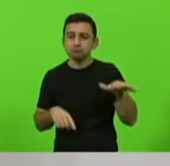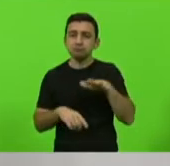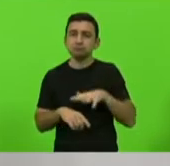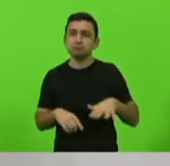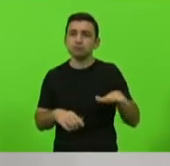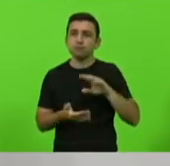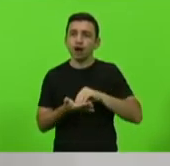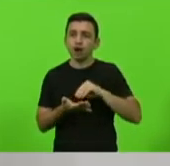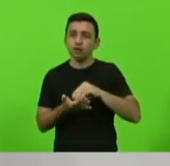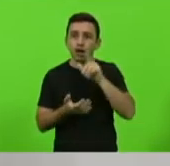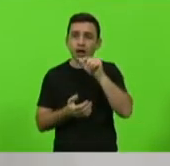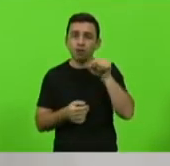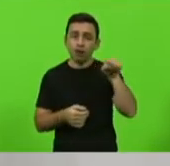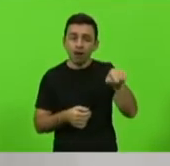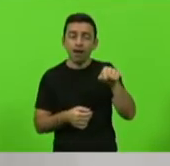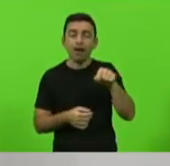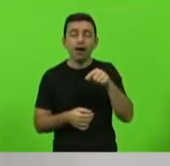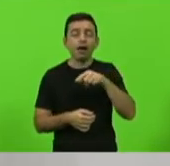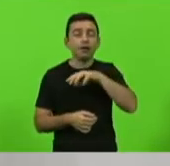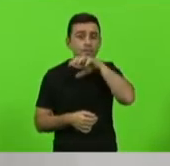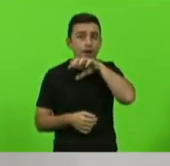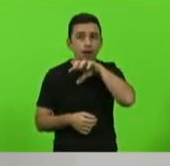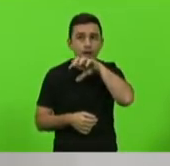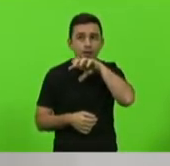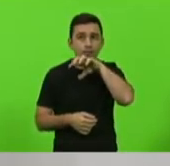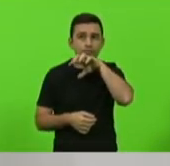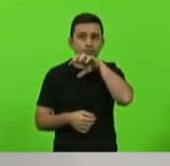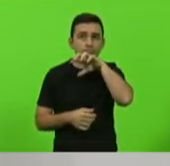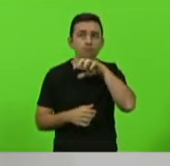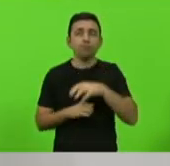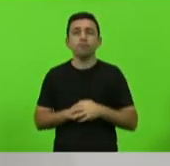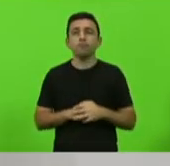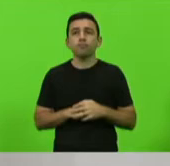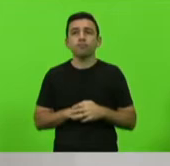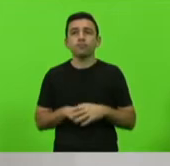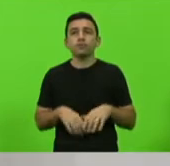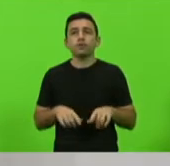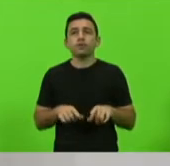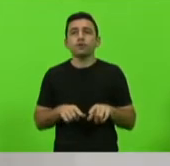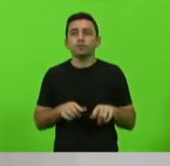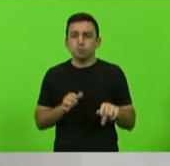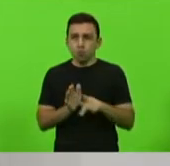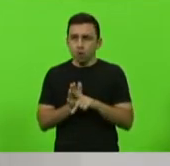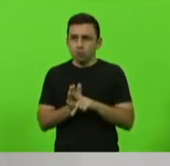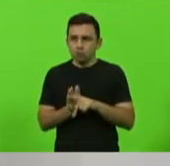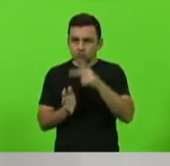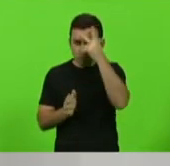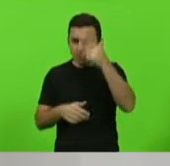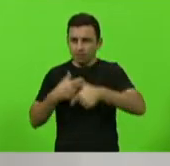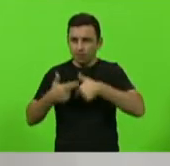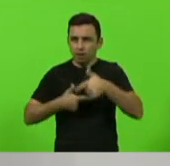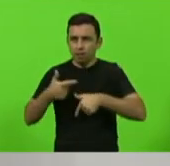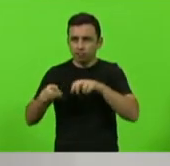para os animais. Nós temos, segundo os produtores,